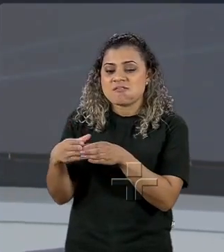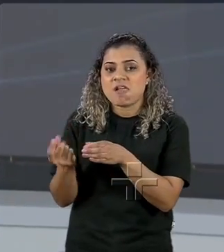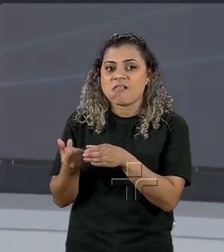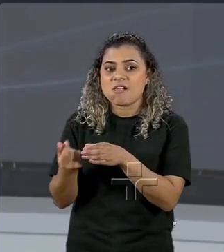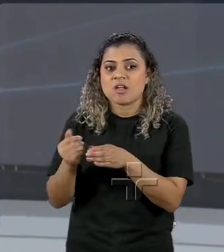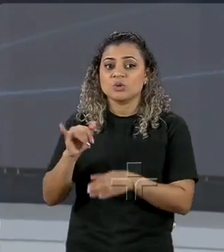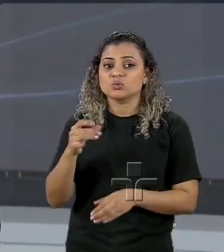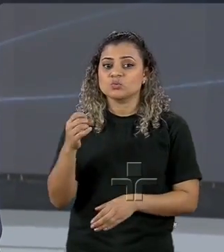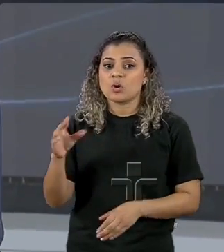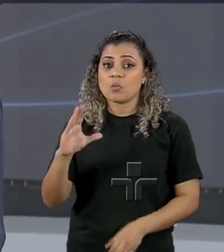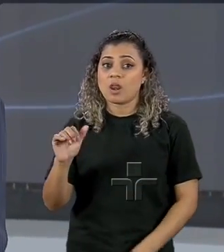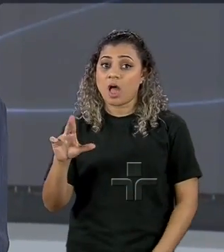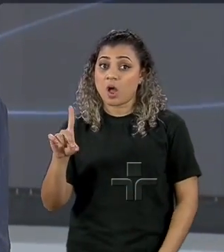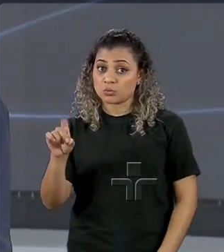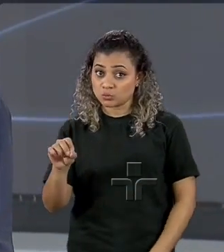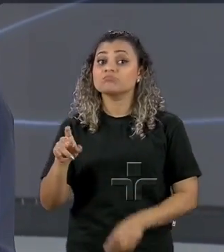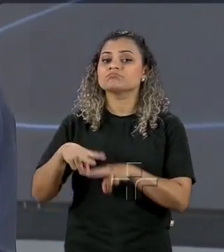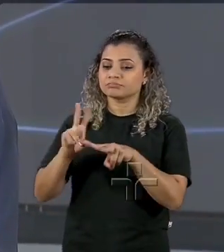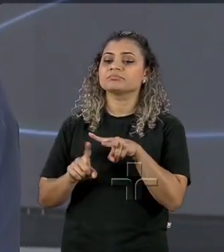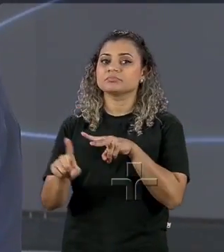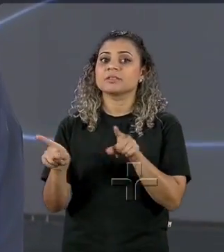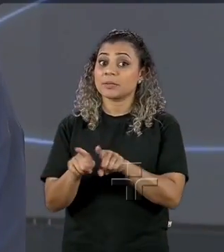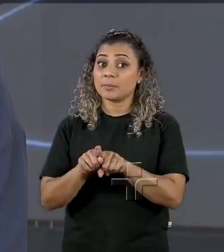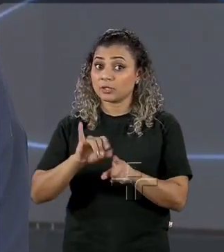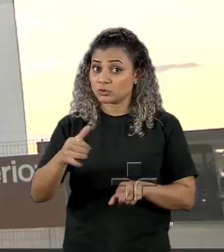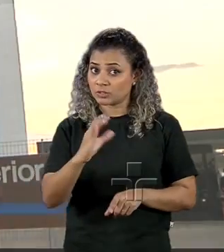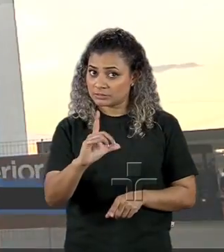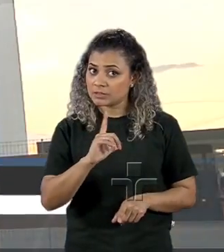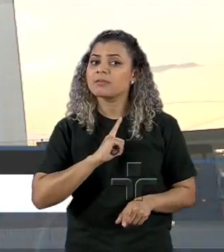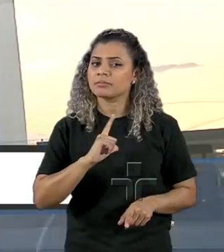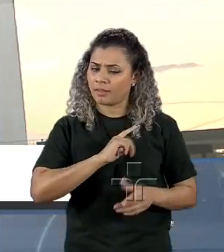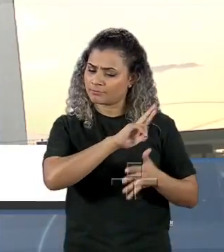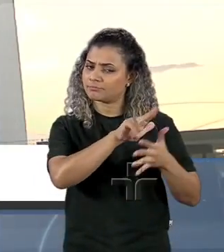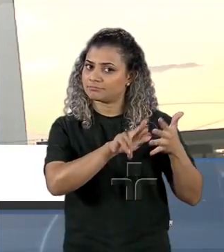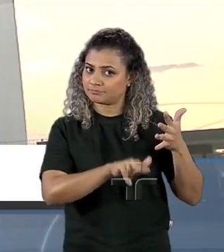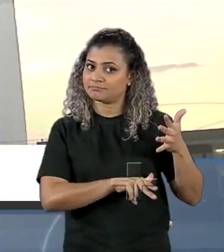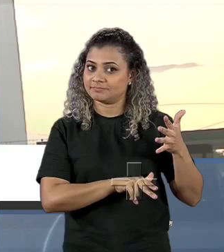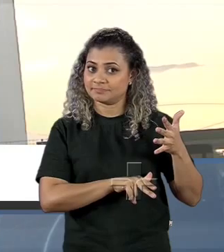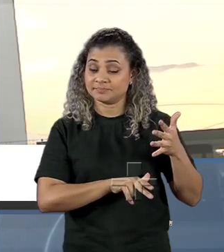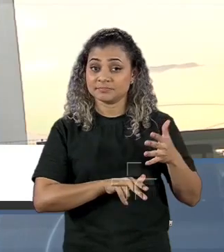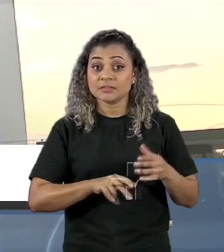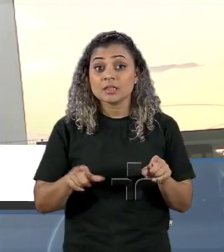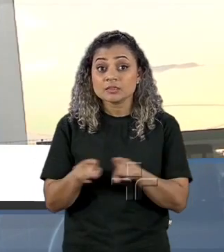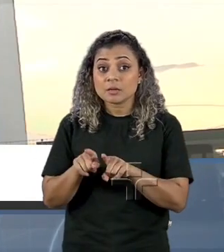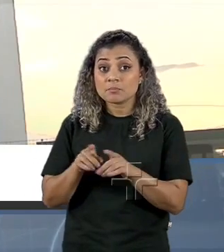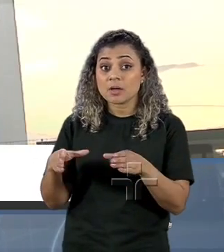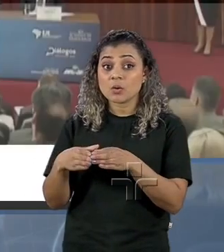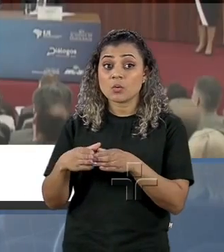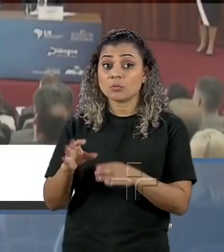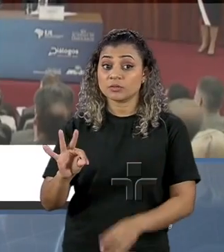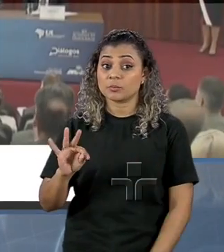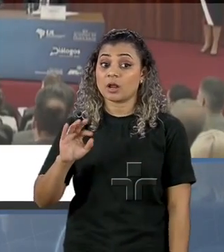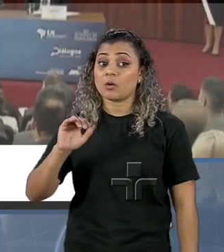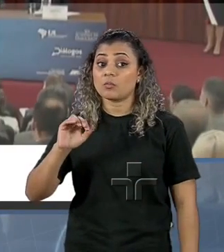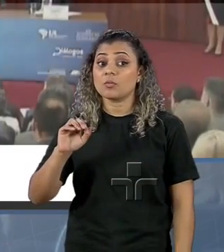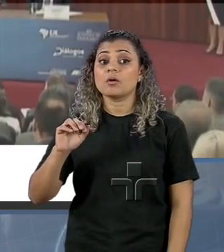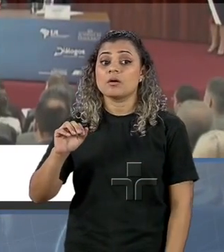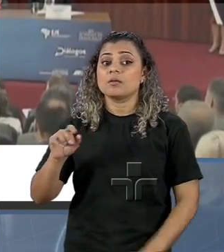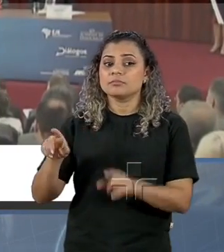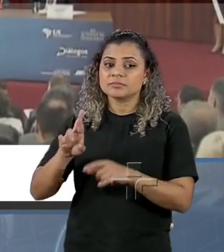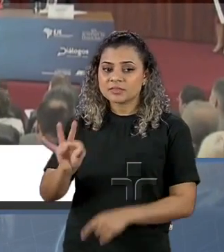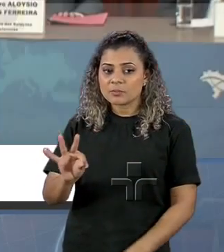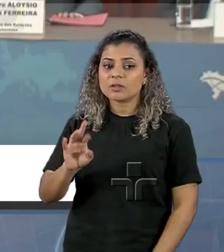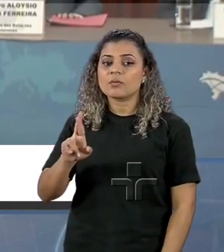Cláudio Genú. E o Jornal da Cultura tem muito mais. Tribunal Superior Eleitoral diz que pode